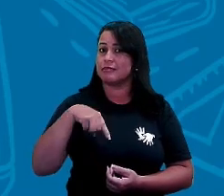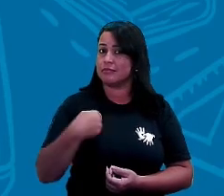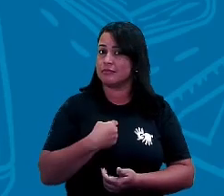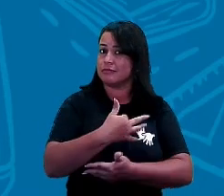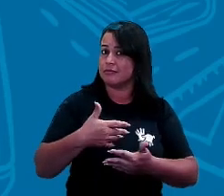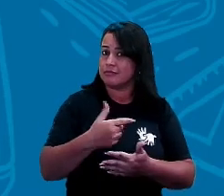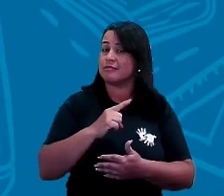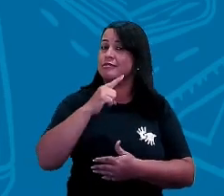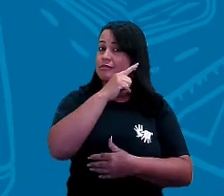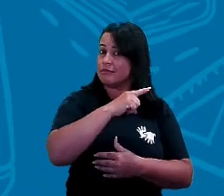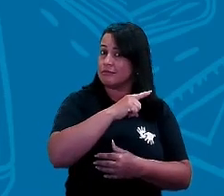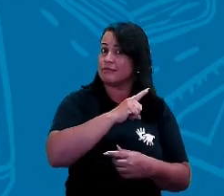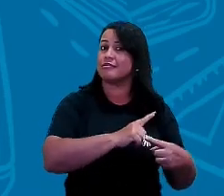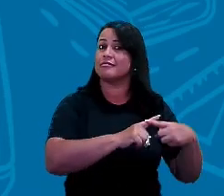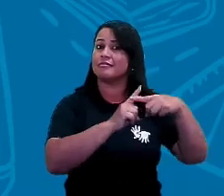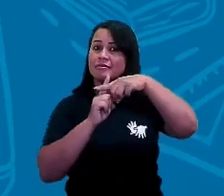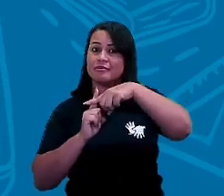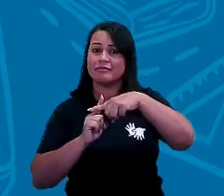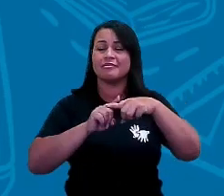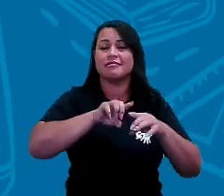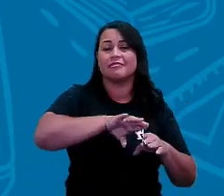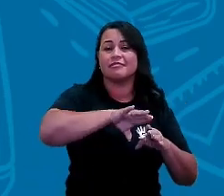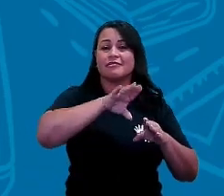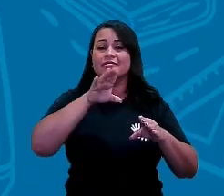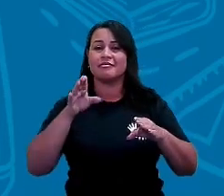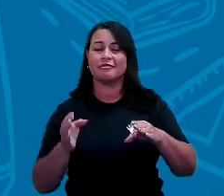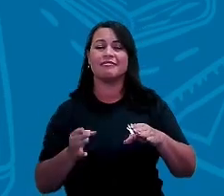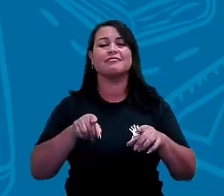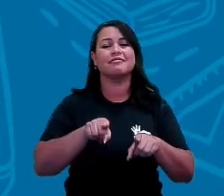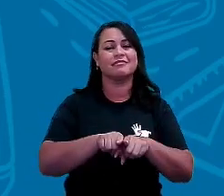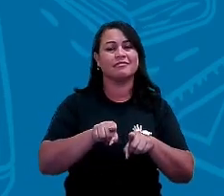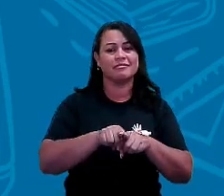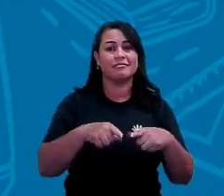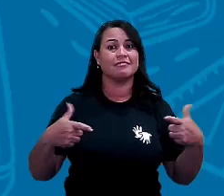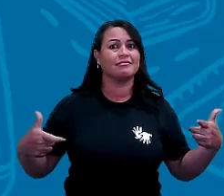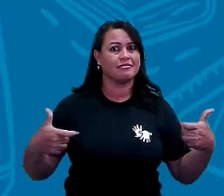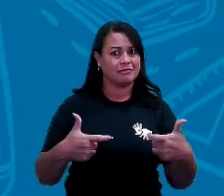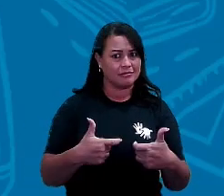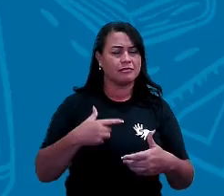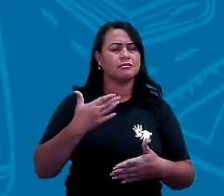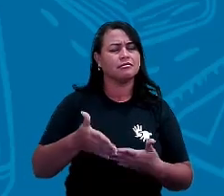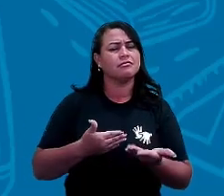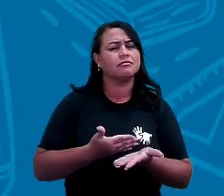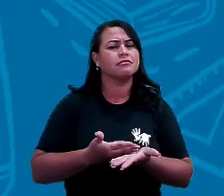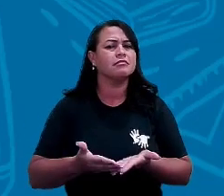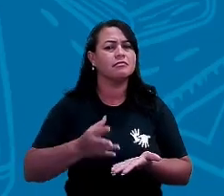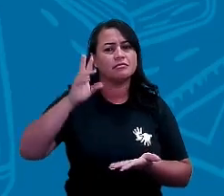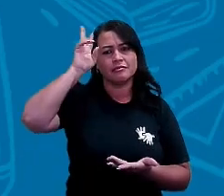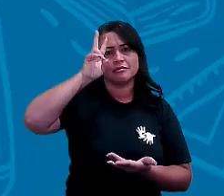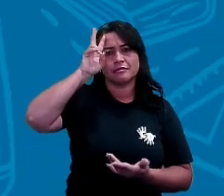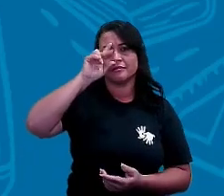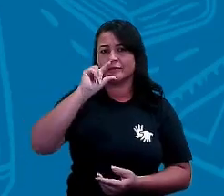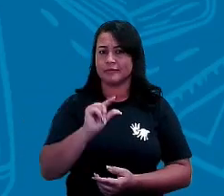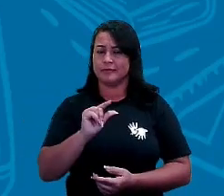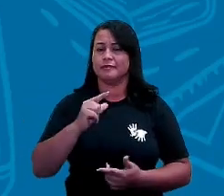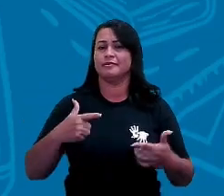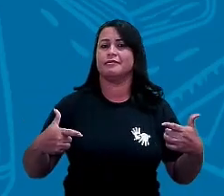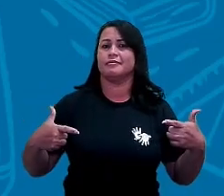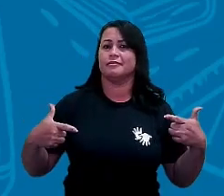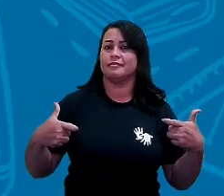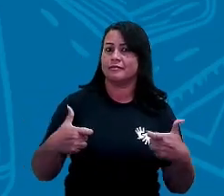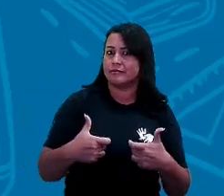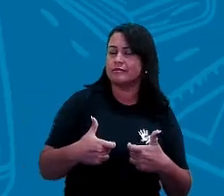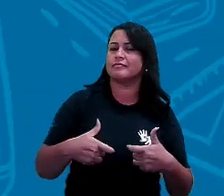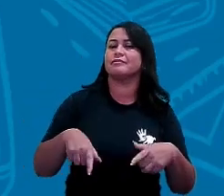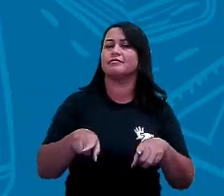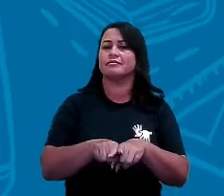das Tabocas, tá certo? Então, nesse comecinho, a gente vai relembrar um pouquinho dessas batalhas,